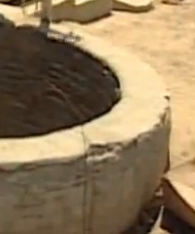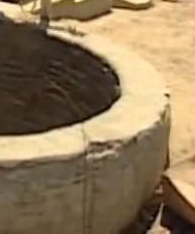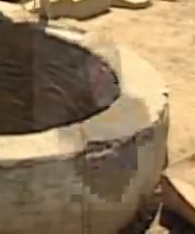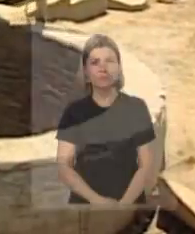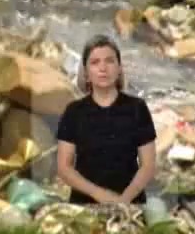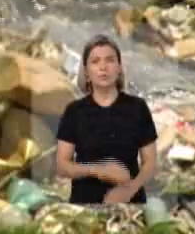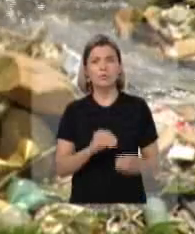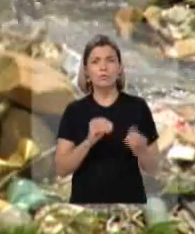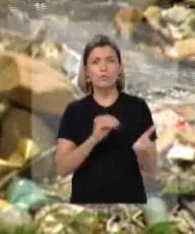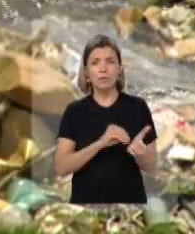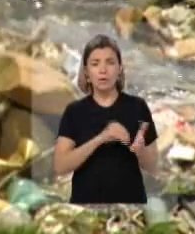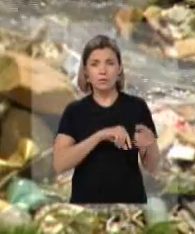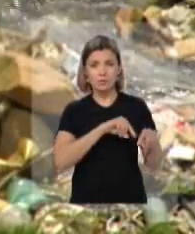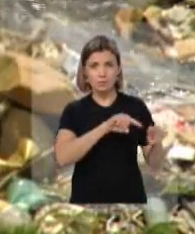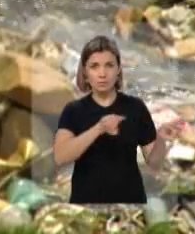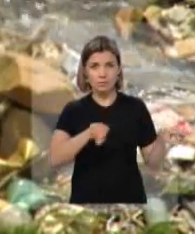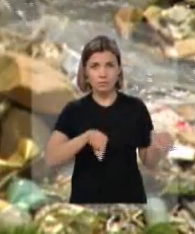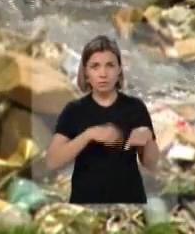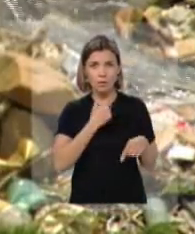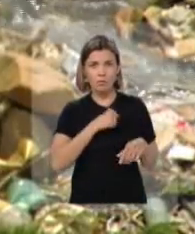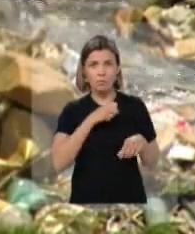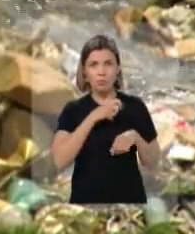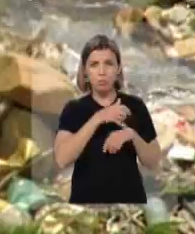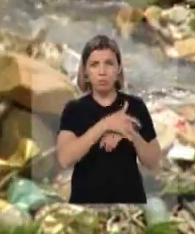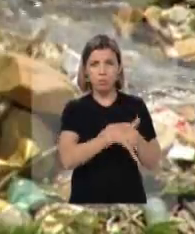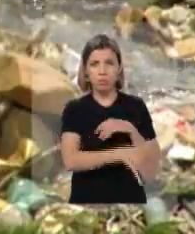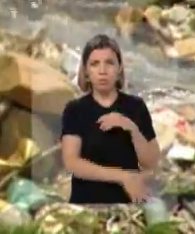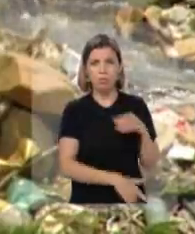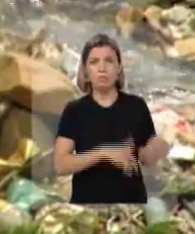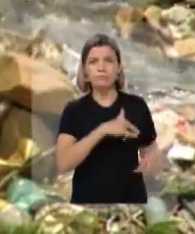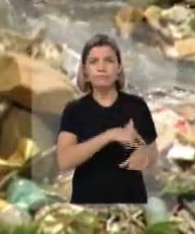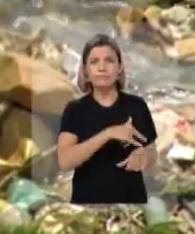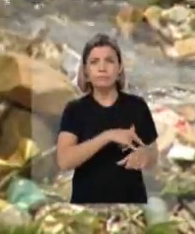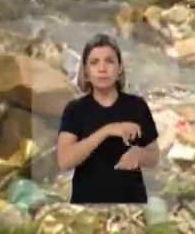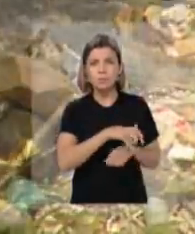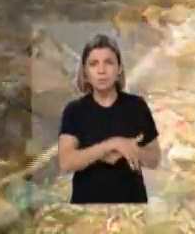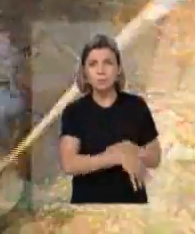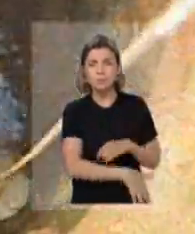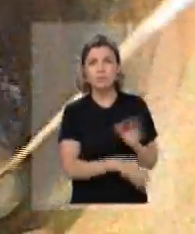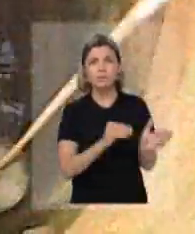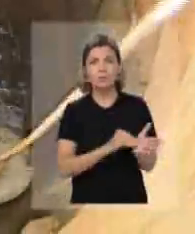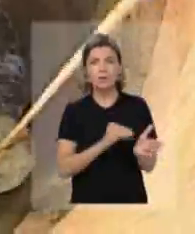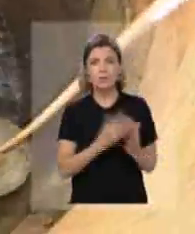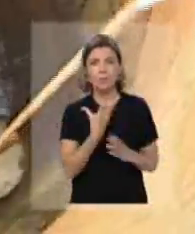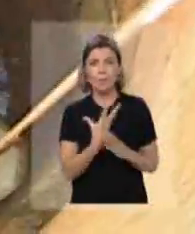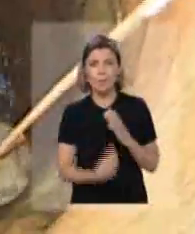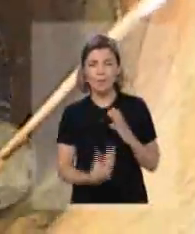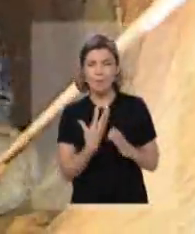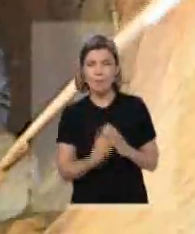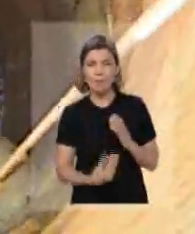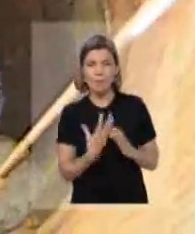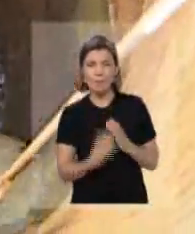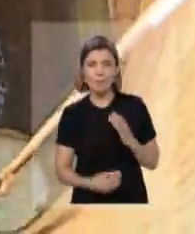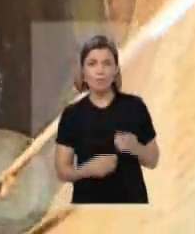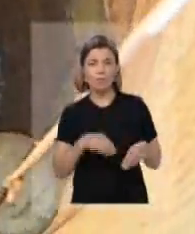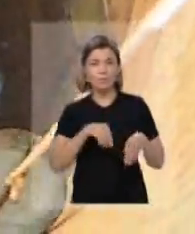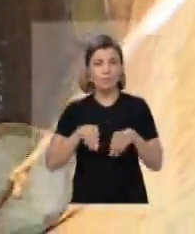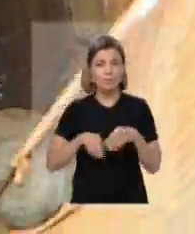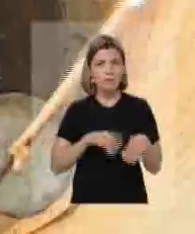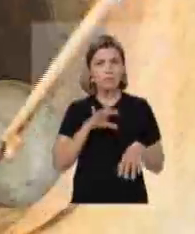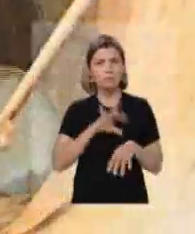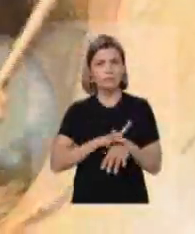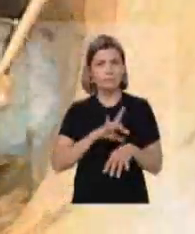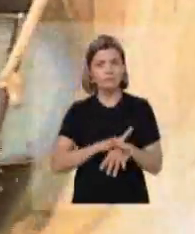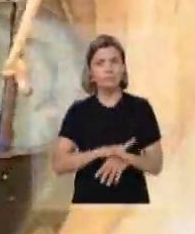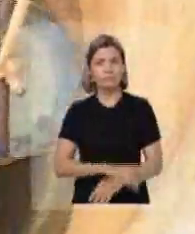A inexistência de sistemas de esgoto contribui para a contaminação dos corpos d'água, dos lençóis freáticos e